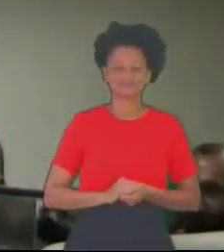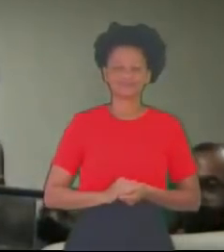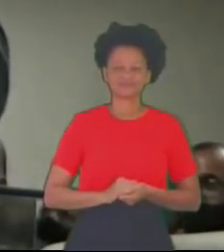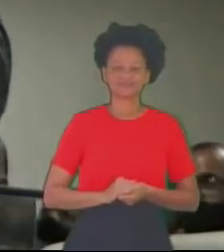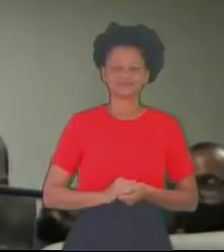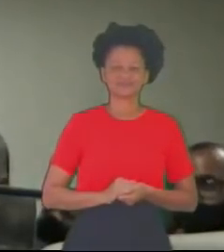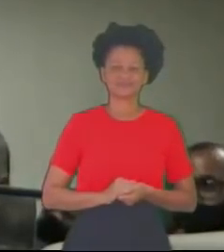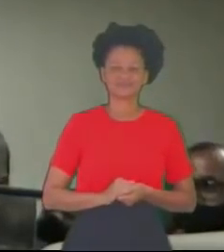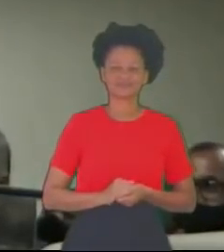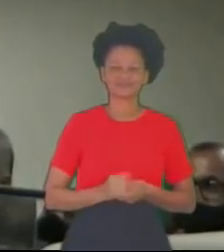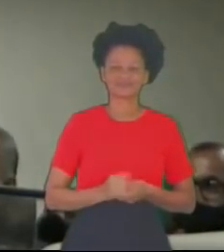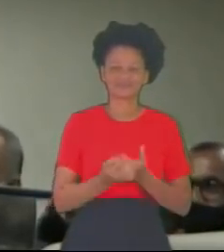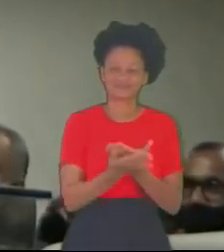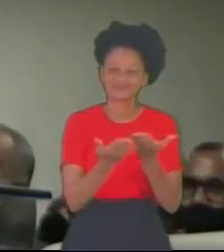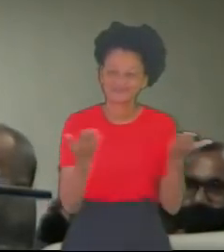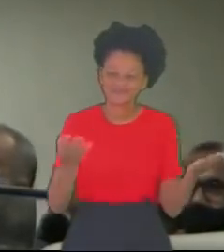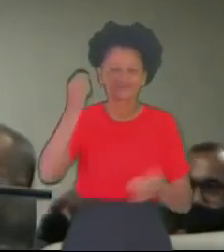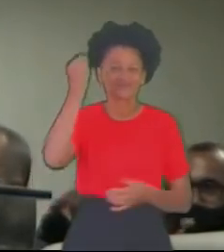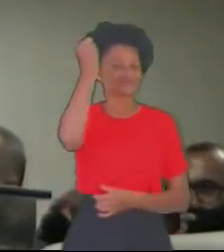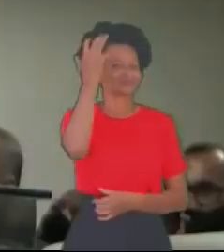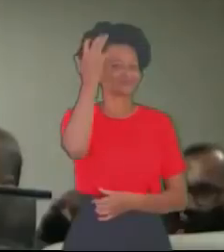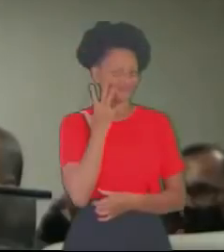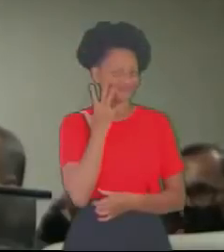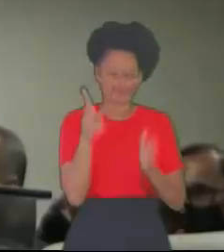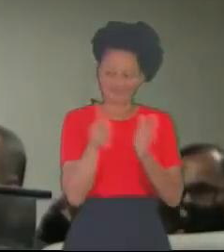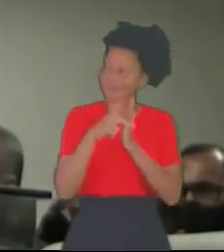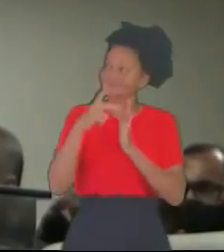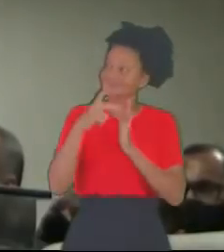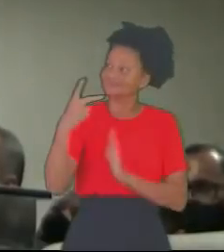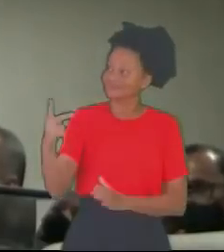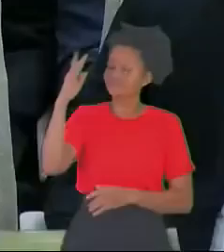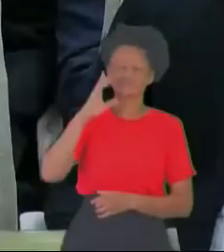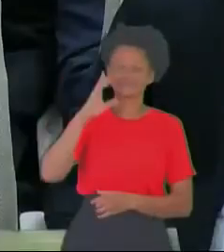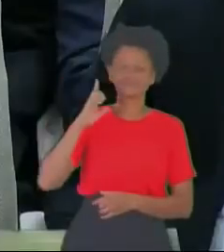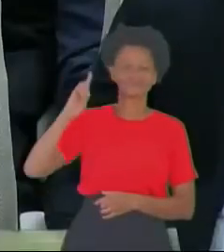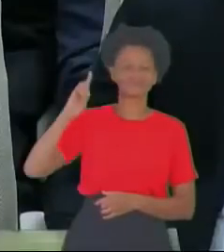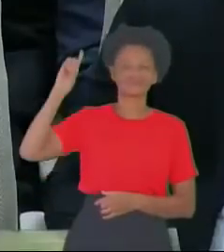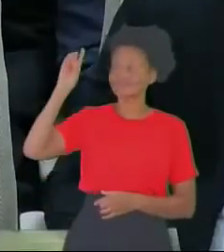Isso fala da graça preveniente. Aleluia.